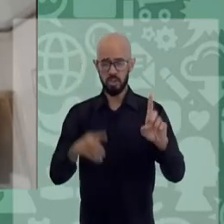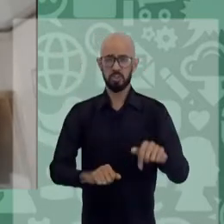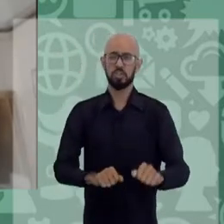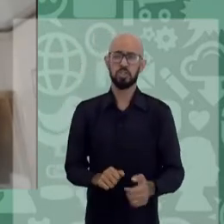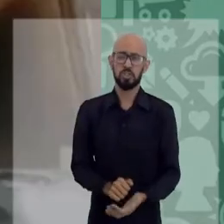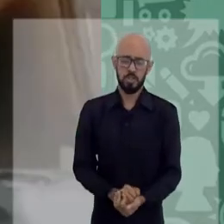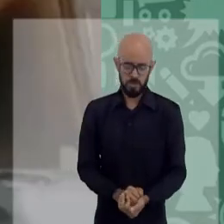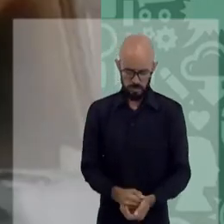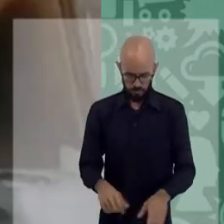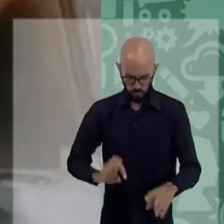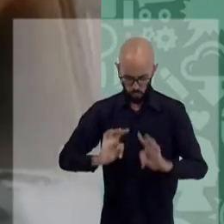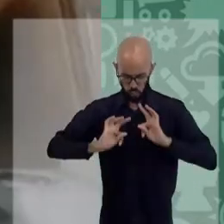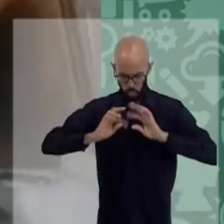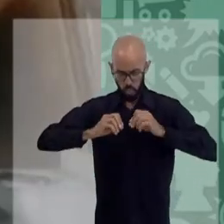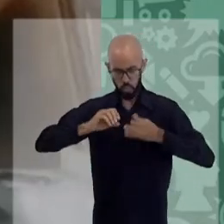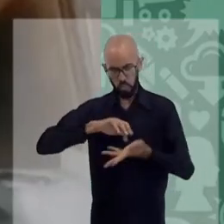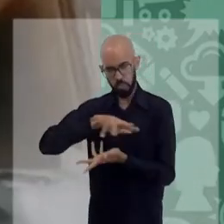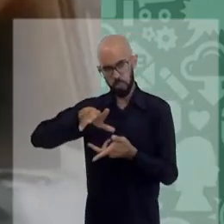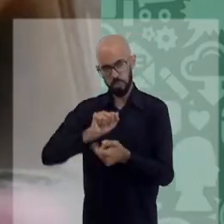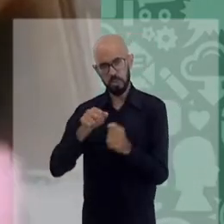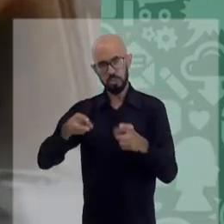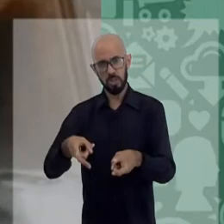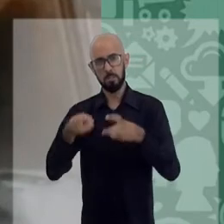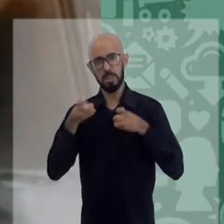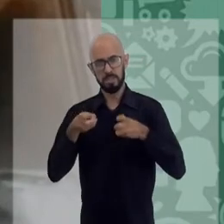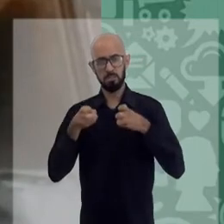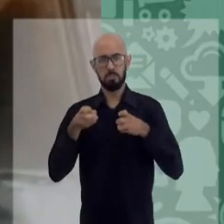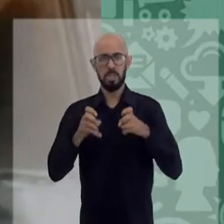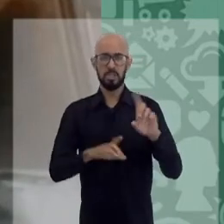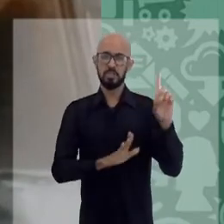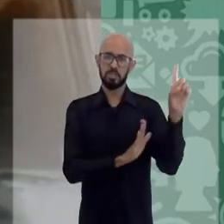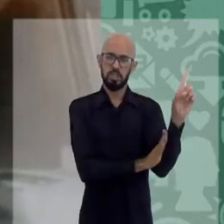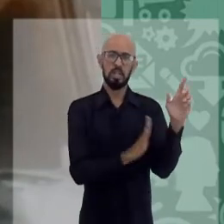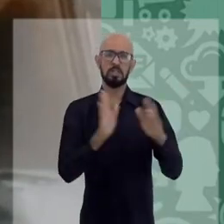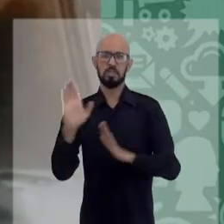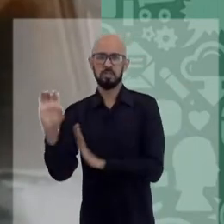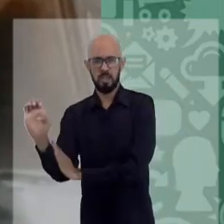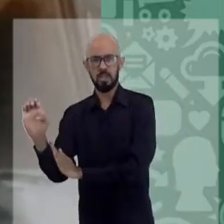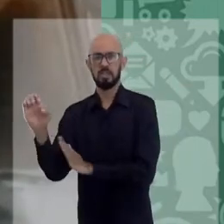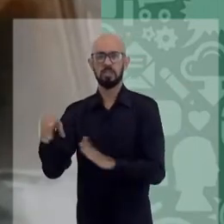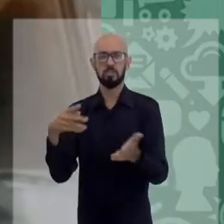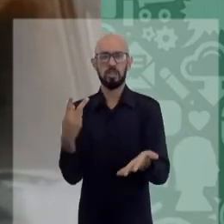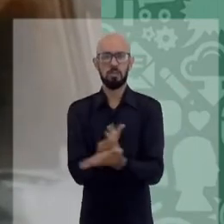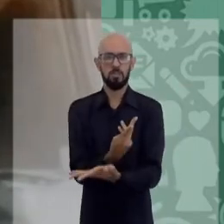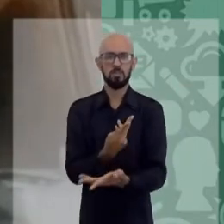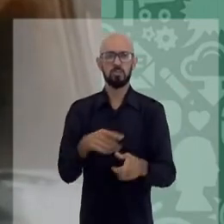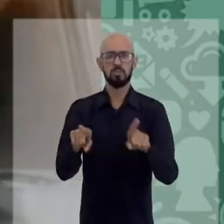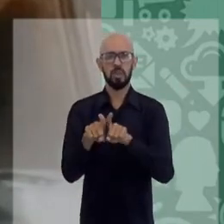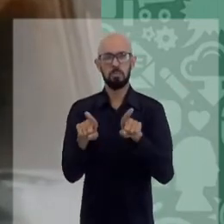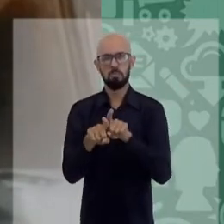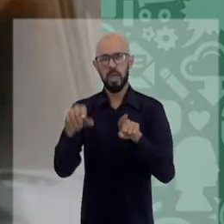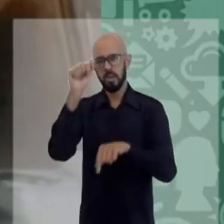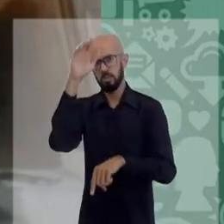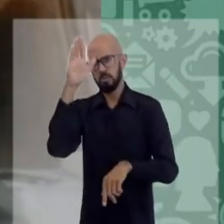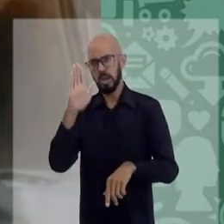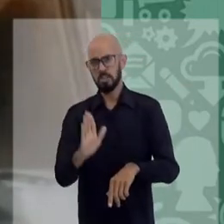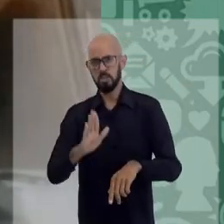Então, em todo o mundo, nós temos assistido a um processo de polarização. Isso se viu no Brasil também, né? Nós